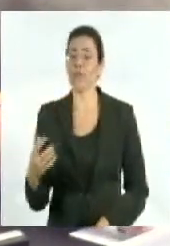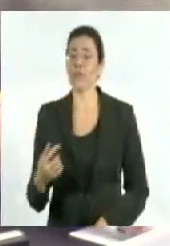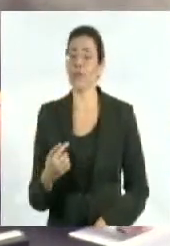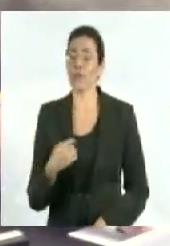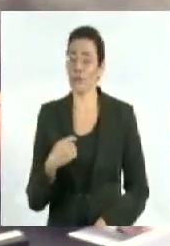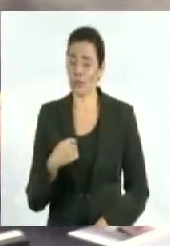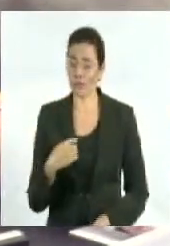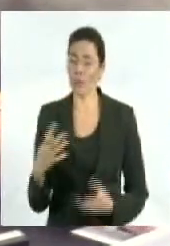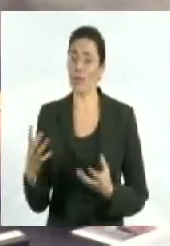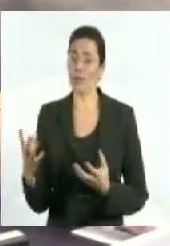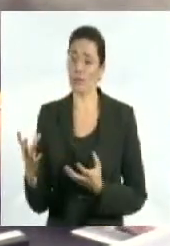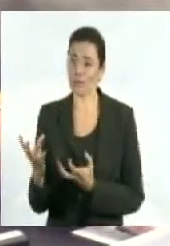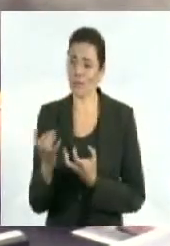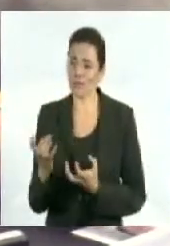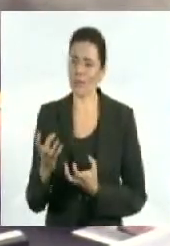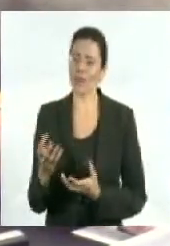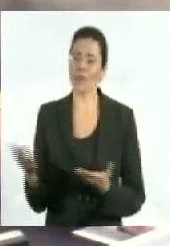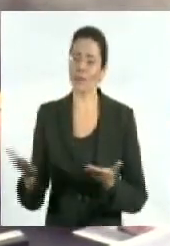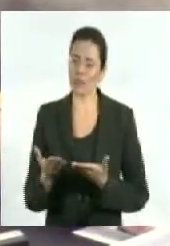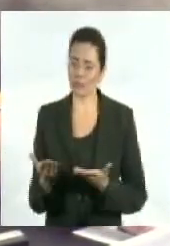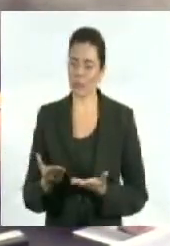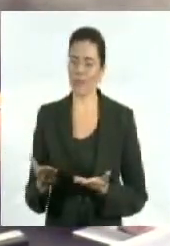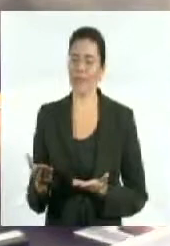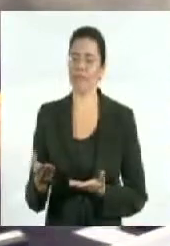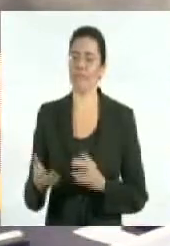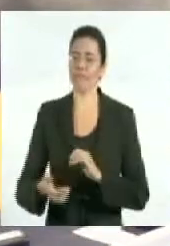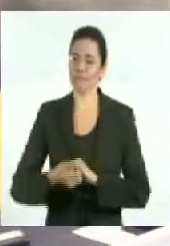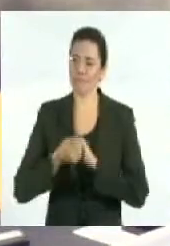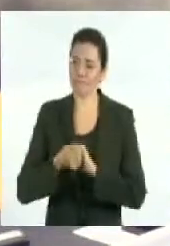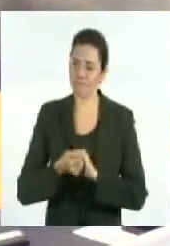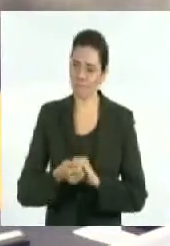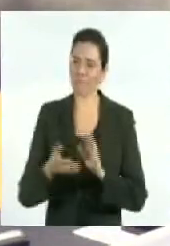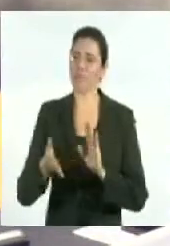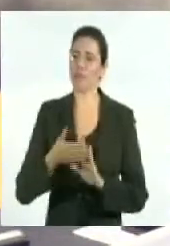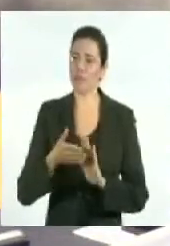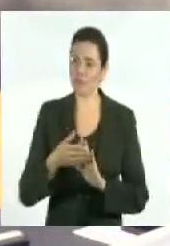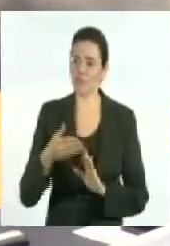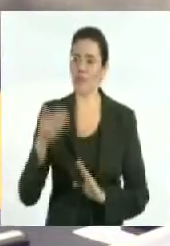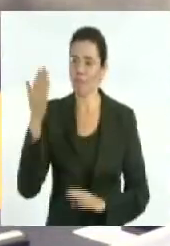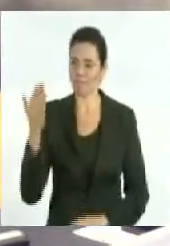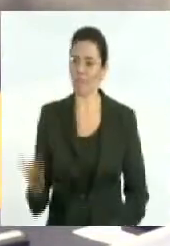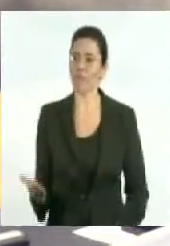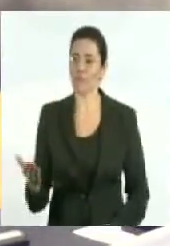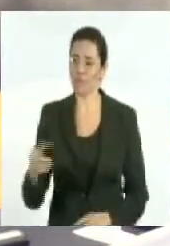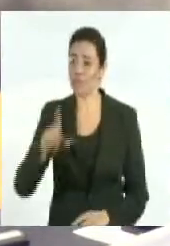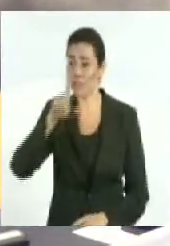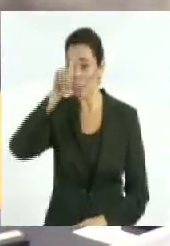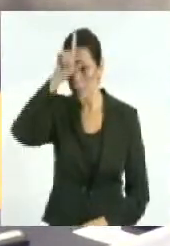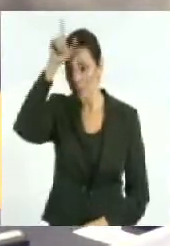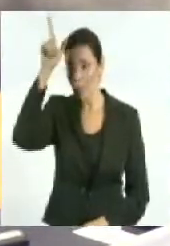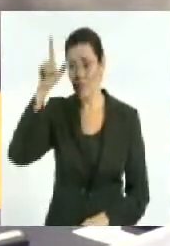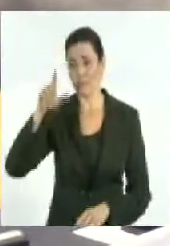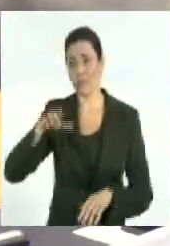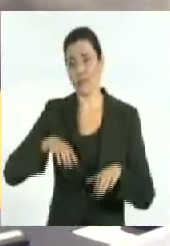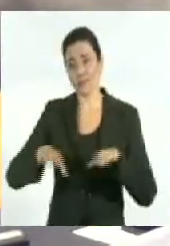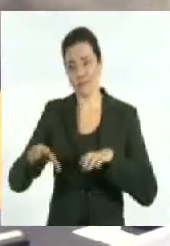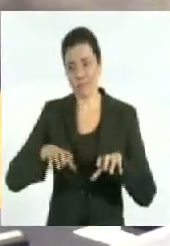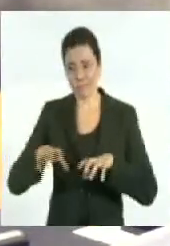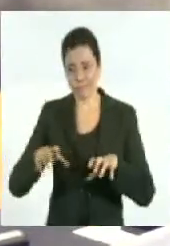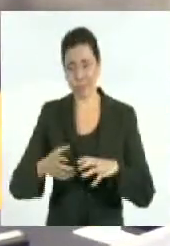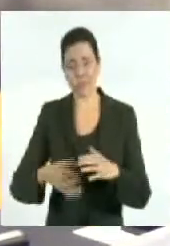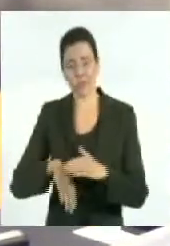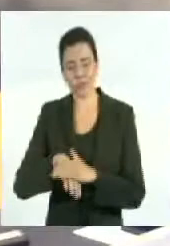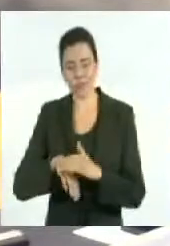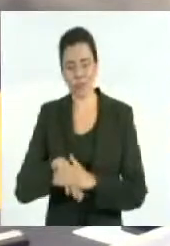séria, ética com que Vossa Excelência trata a direção do Sampaio Corrêa E queria aproveitar essa